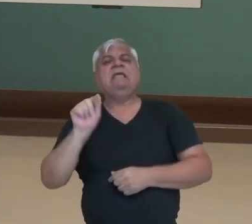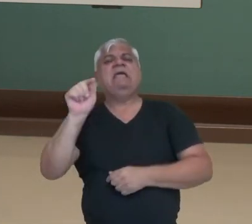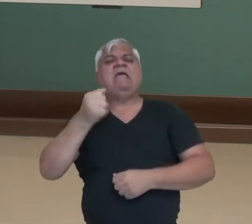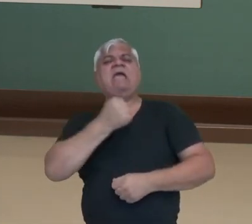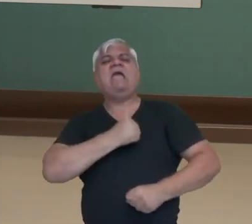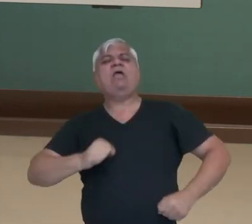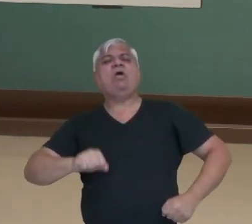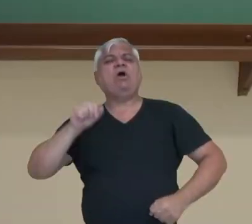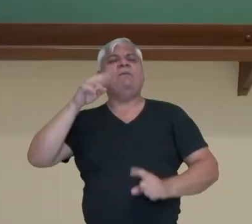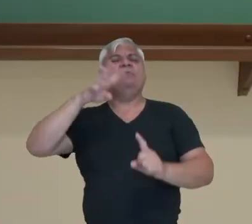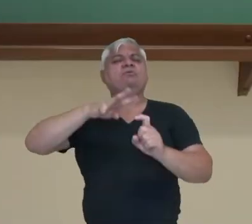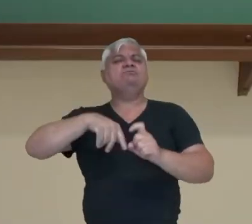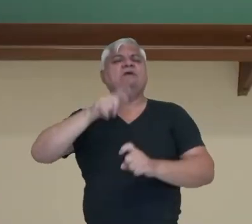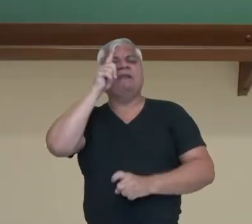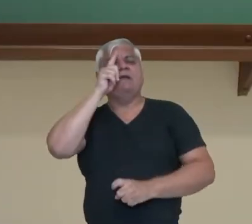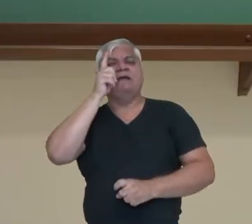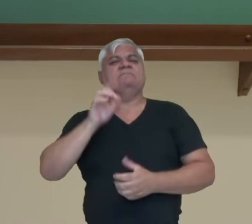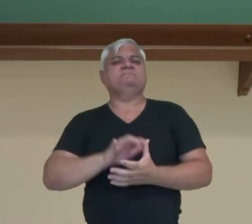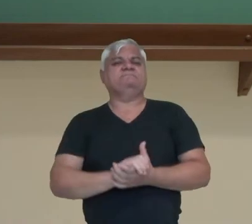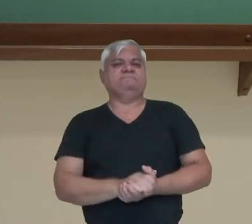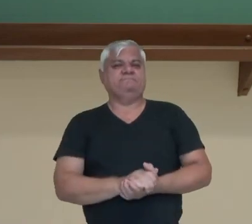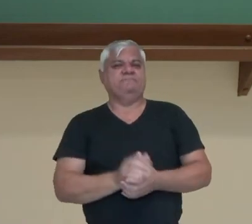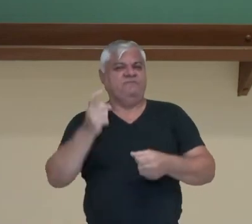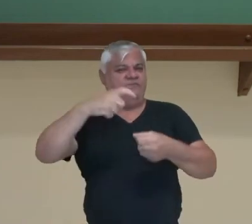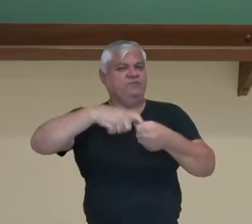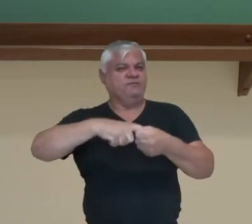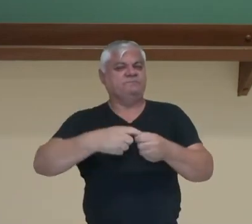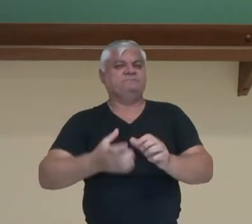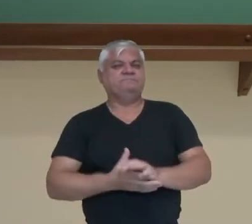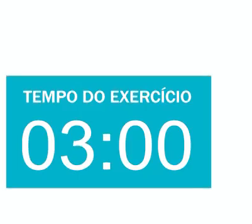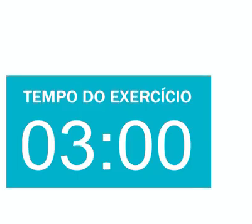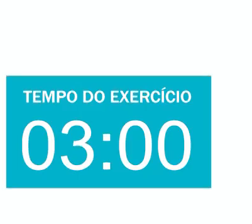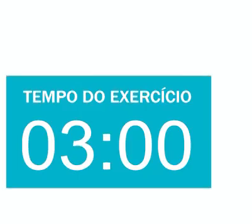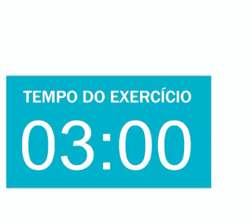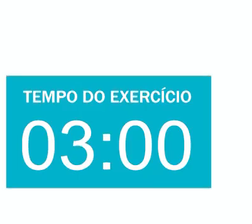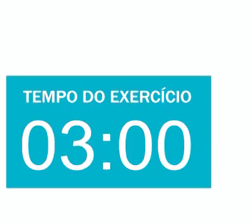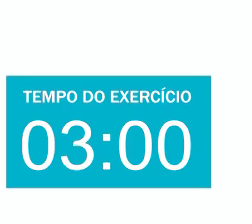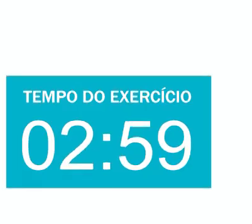mitologia grega. Daqui a pouquinho. Voltamos. Corrigimos junto.